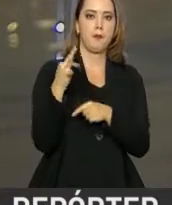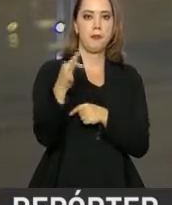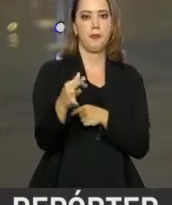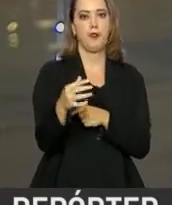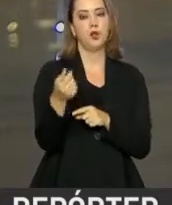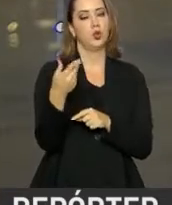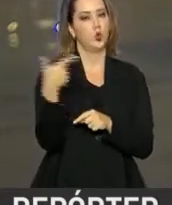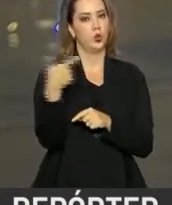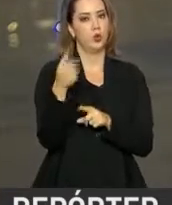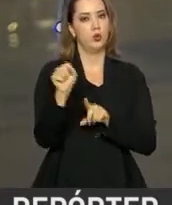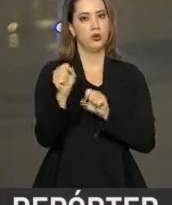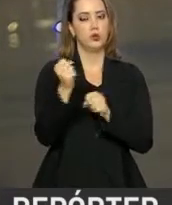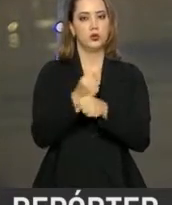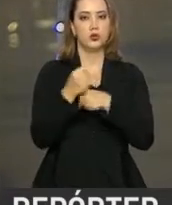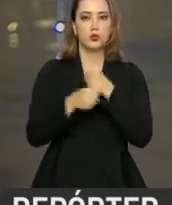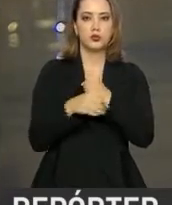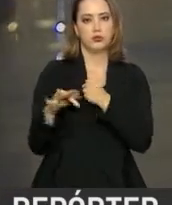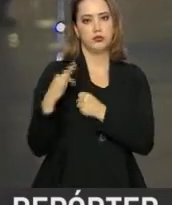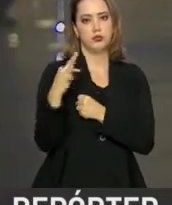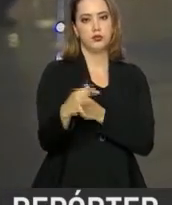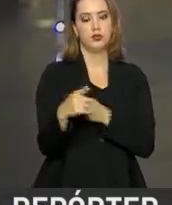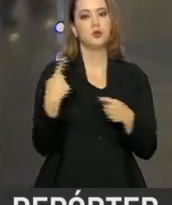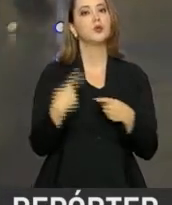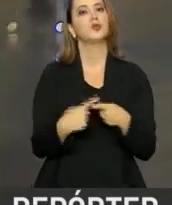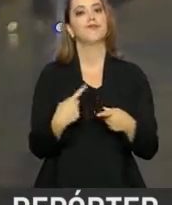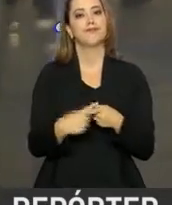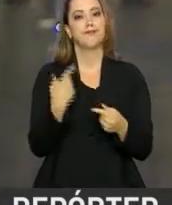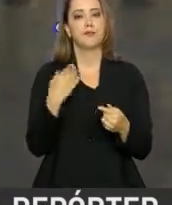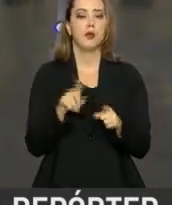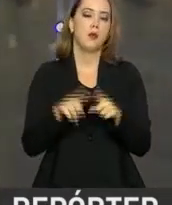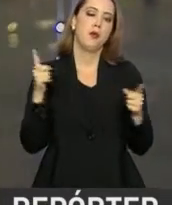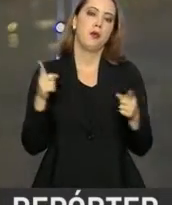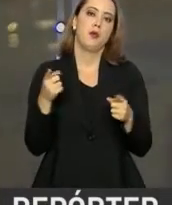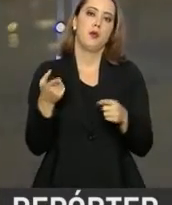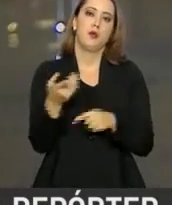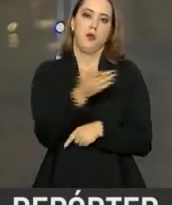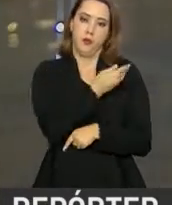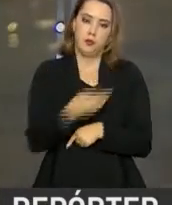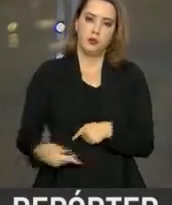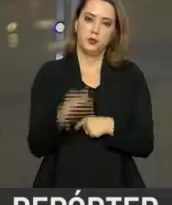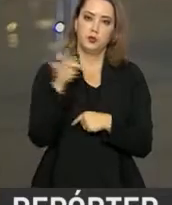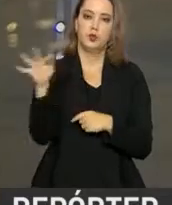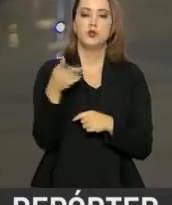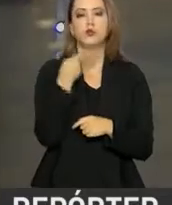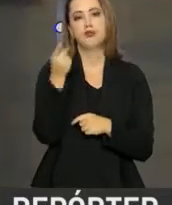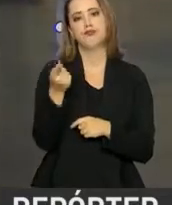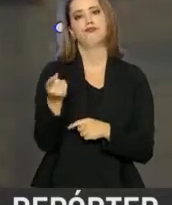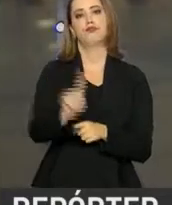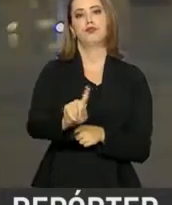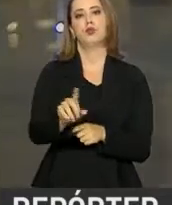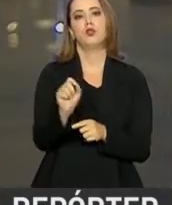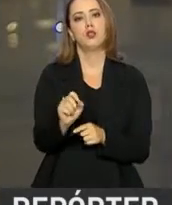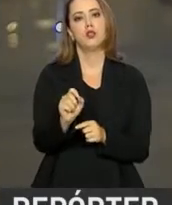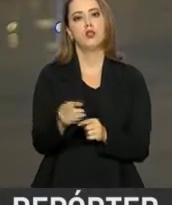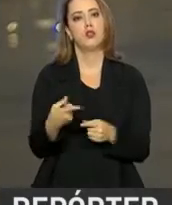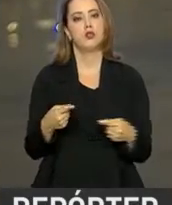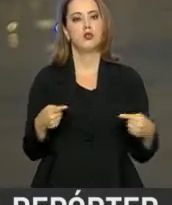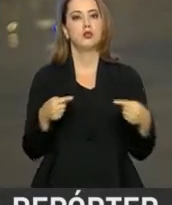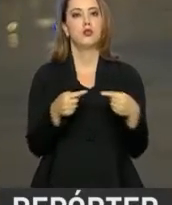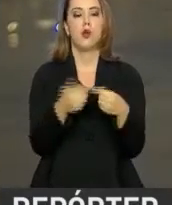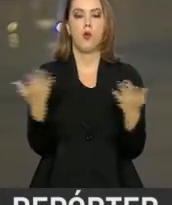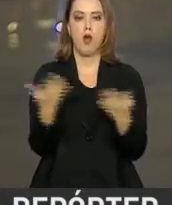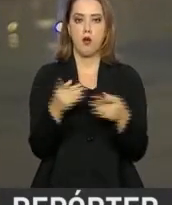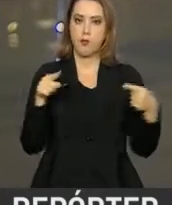para o governo isso não era interessante porque a perda de arrecadação seria grande então chegou a essa proposta que